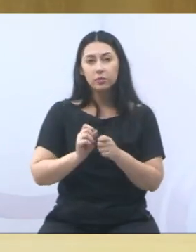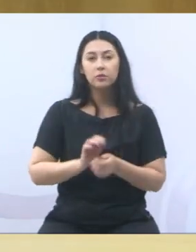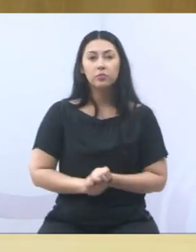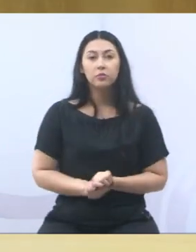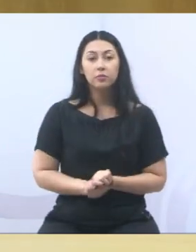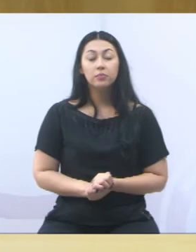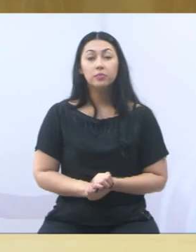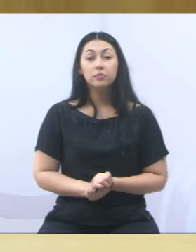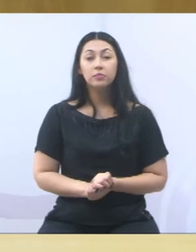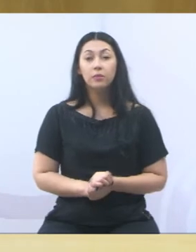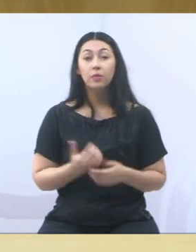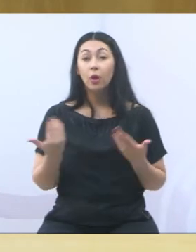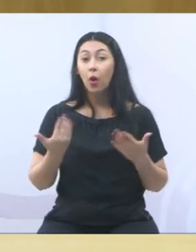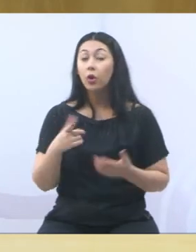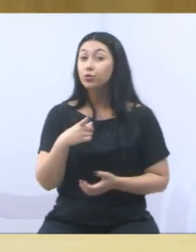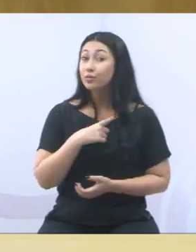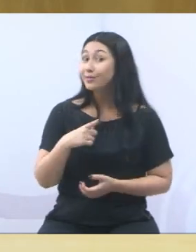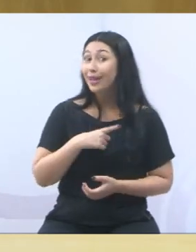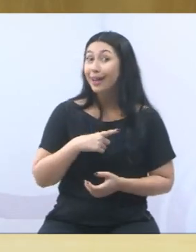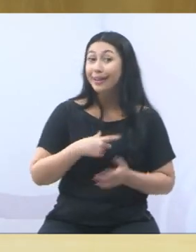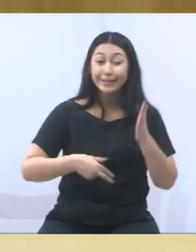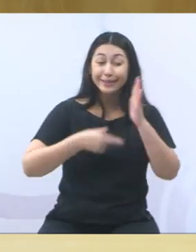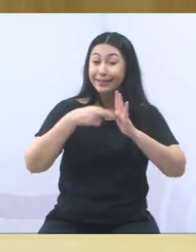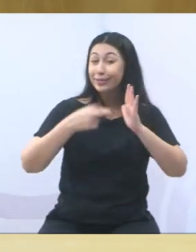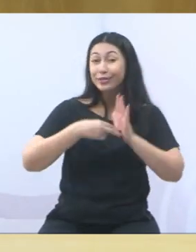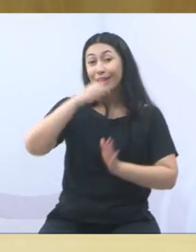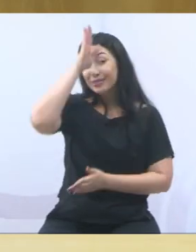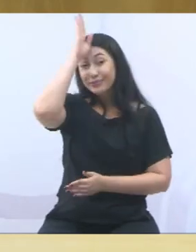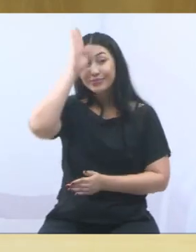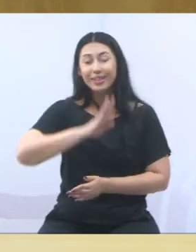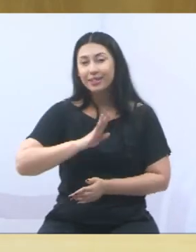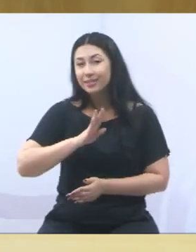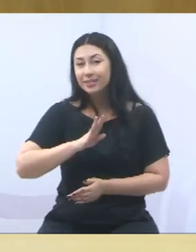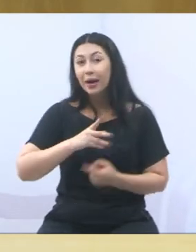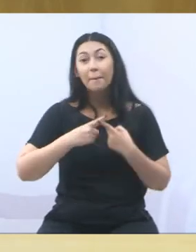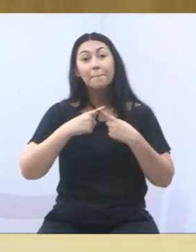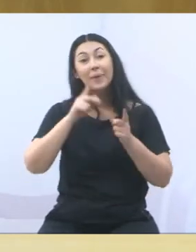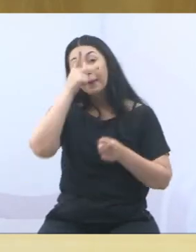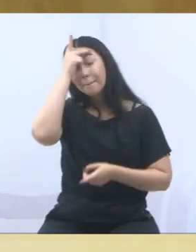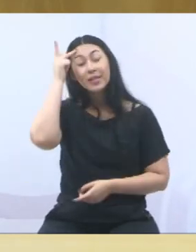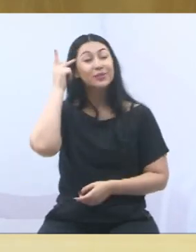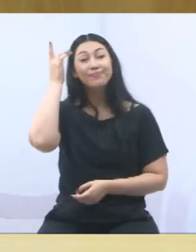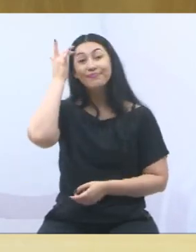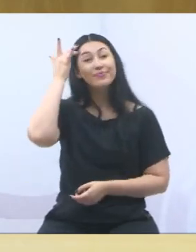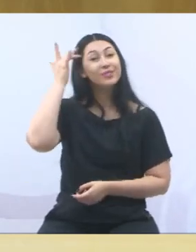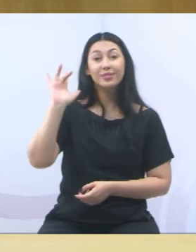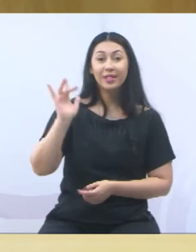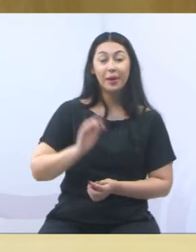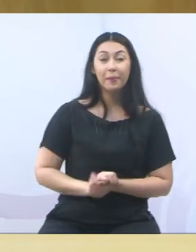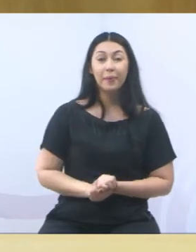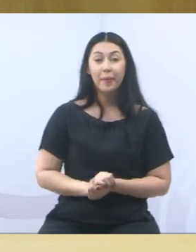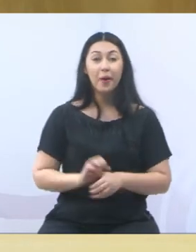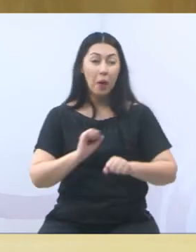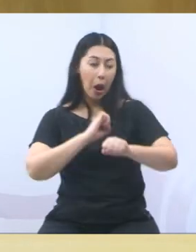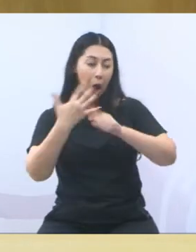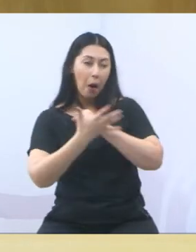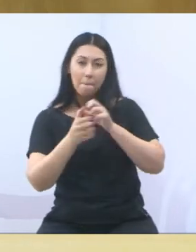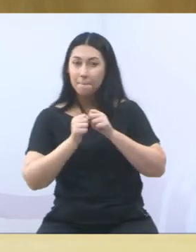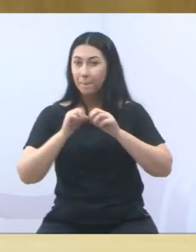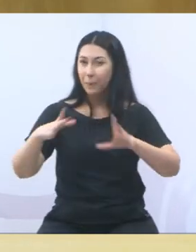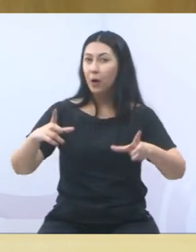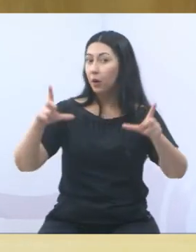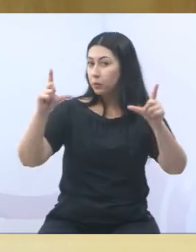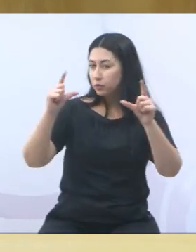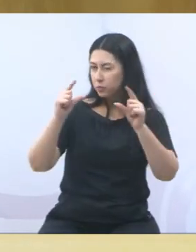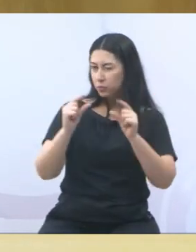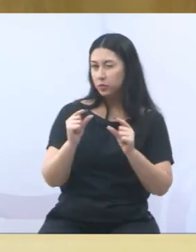observação também, que hoje já temos castração gratuita pela prefeitura, muitas pessoas ainda não sabem. Devido à pandemia, houve um corte nas